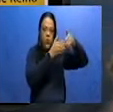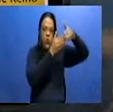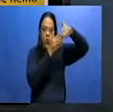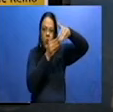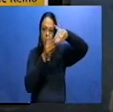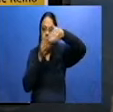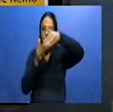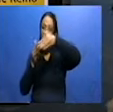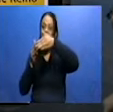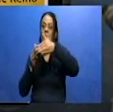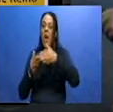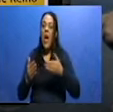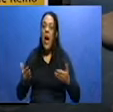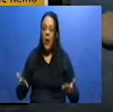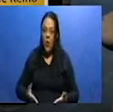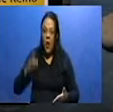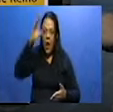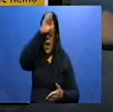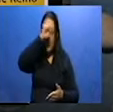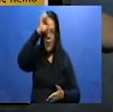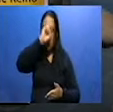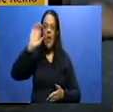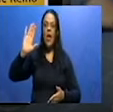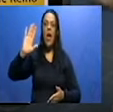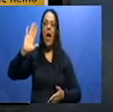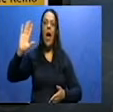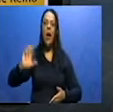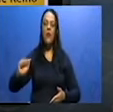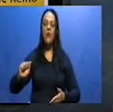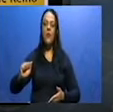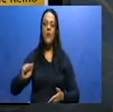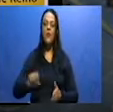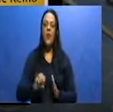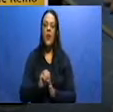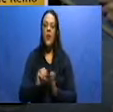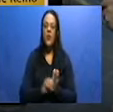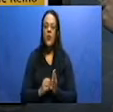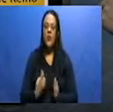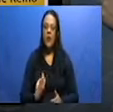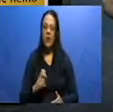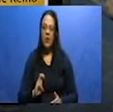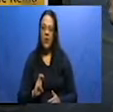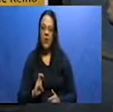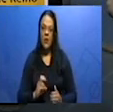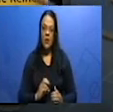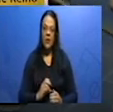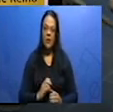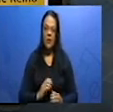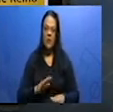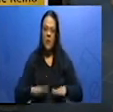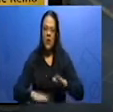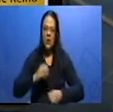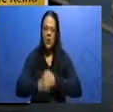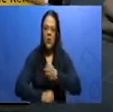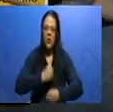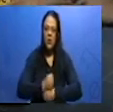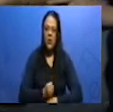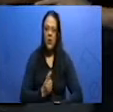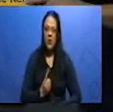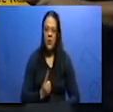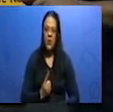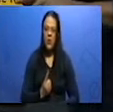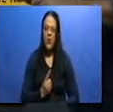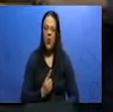África. No século XV, entre os anos de 1400 e 1500, a África era habitada por dois